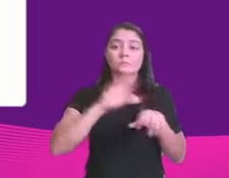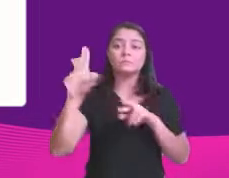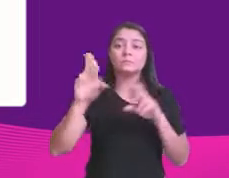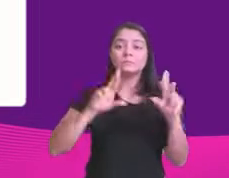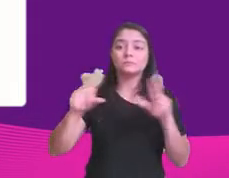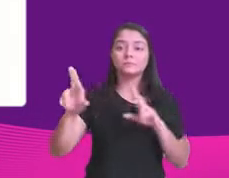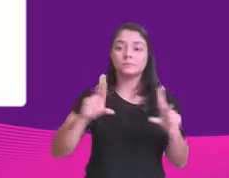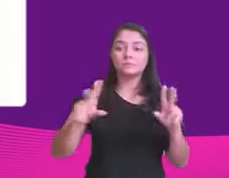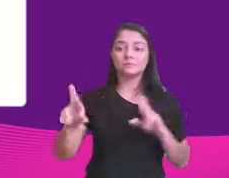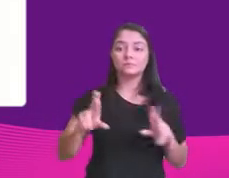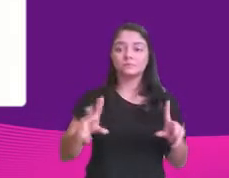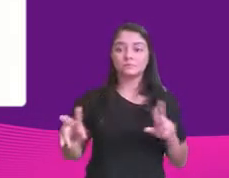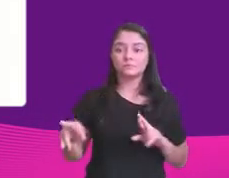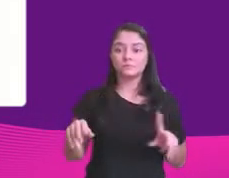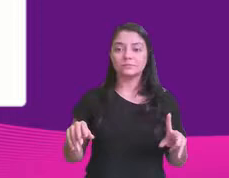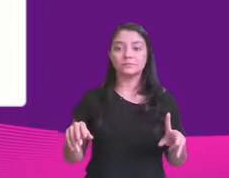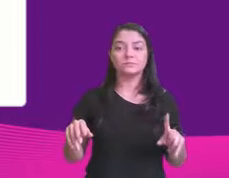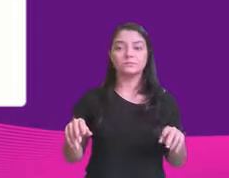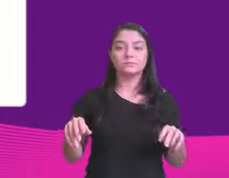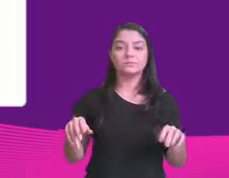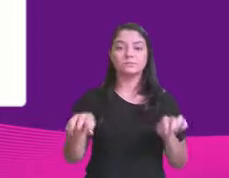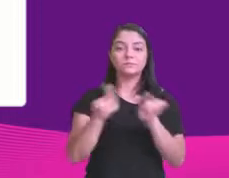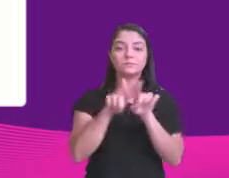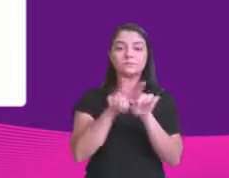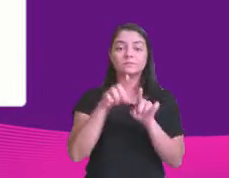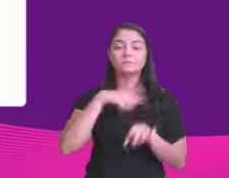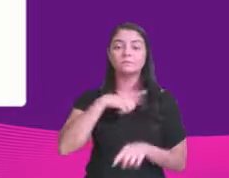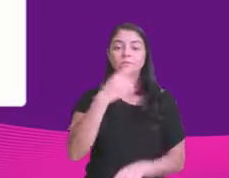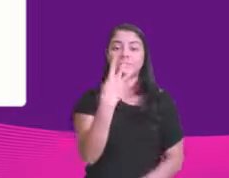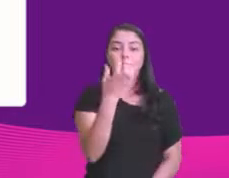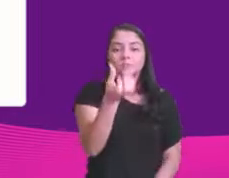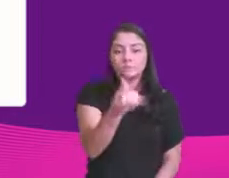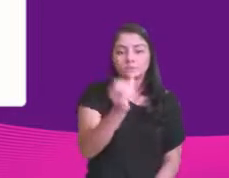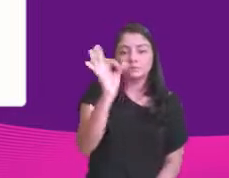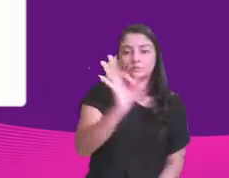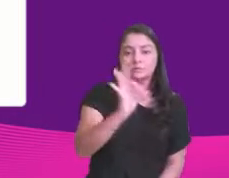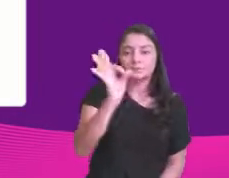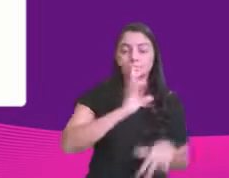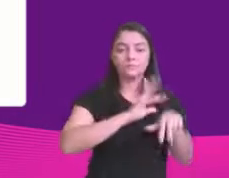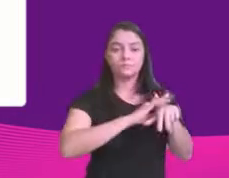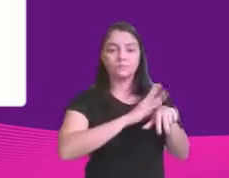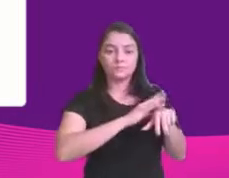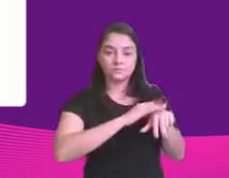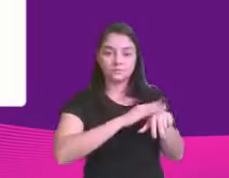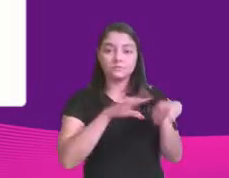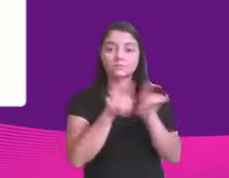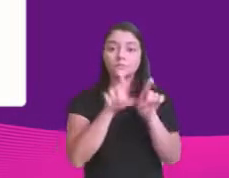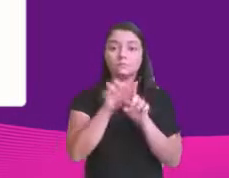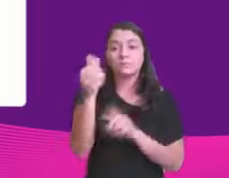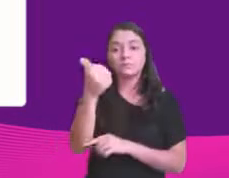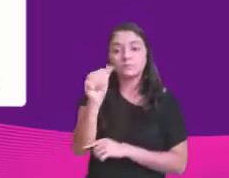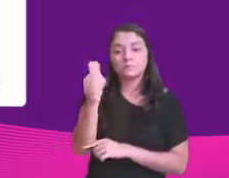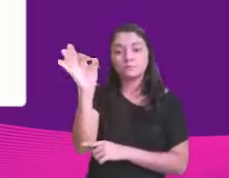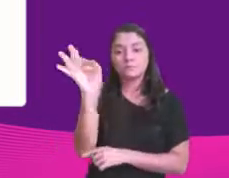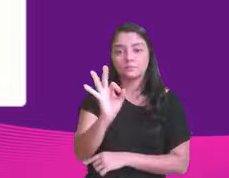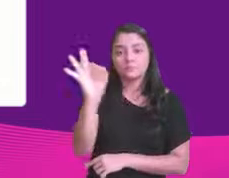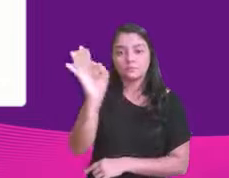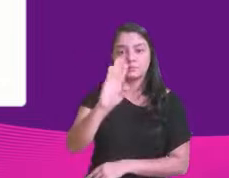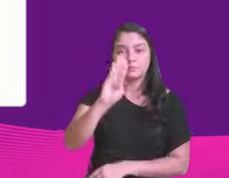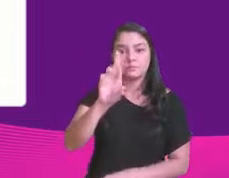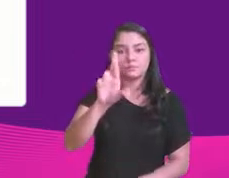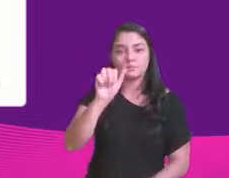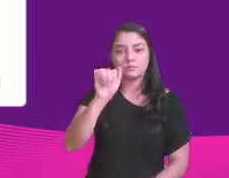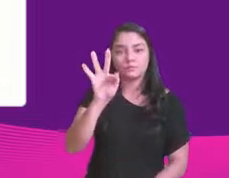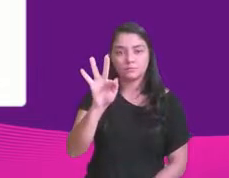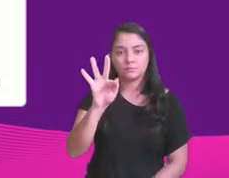que Carras pode ter uma alteração até 46% nas pacientes que foram estudadas e 11% de BRAF. E o que viu, quando os pacientes